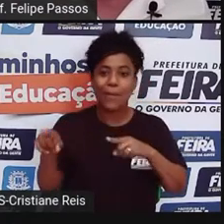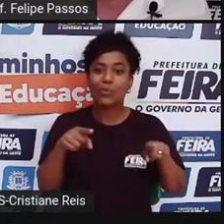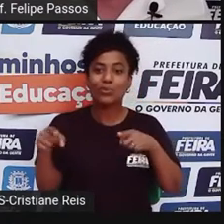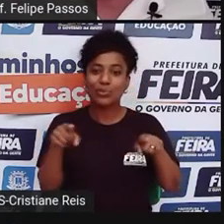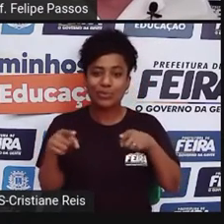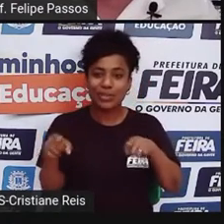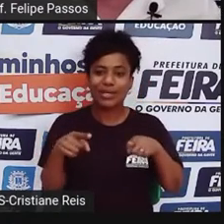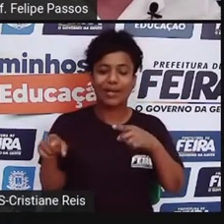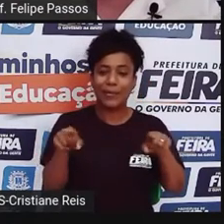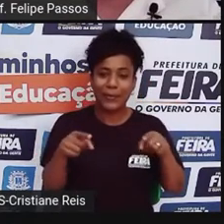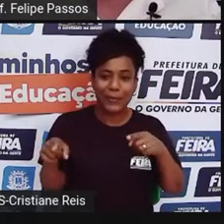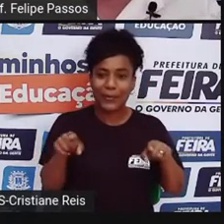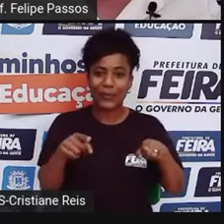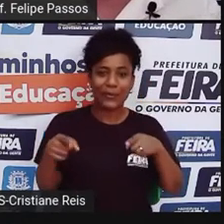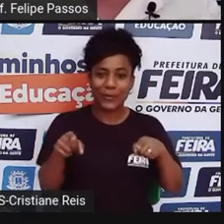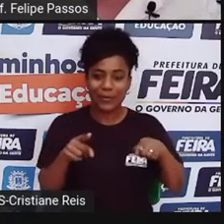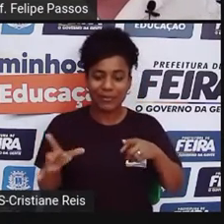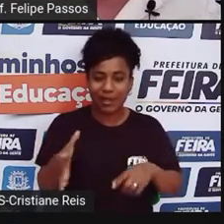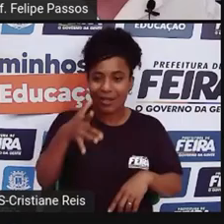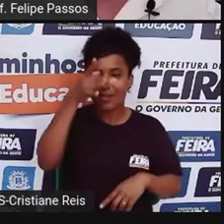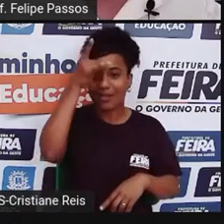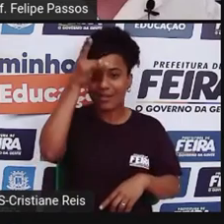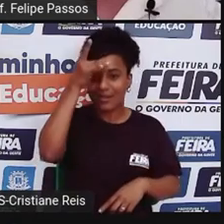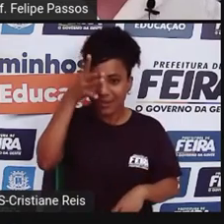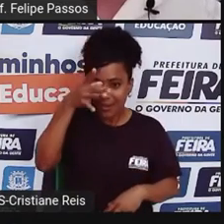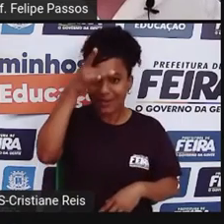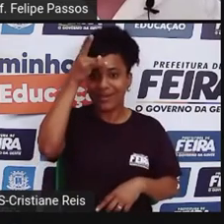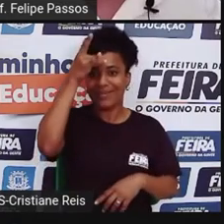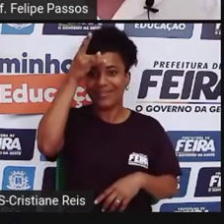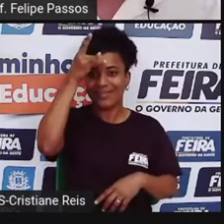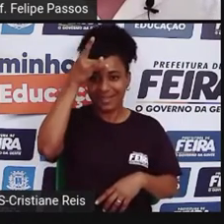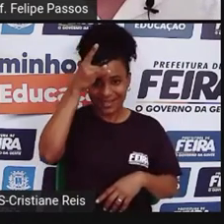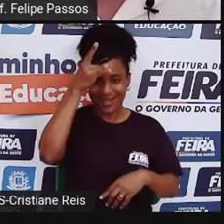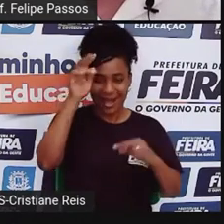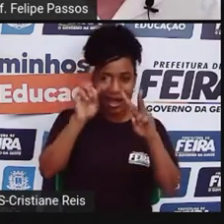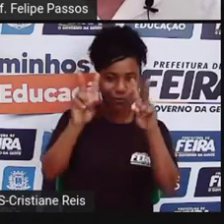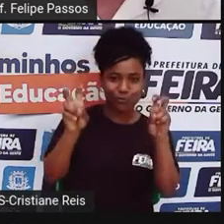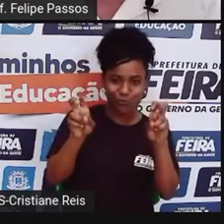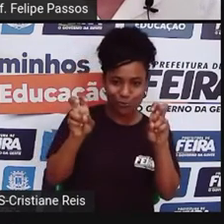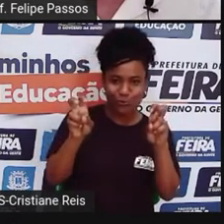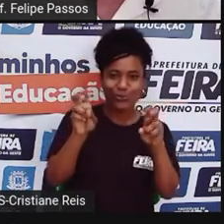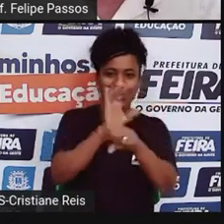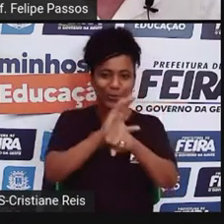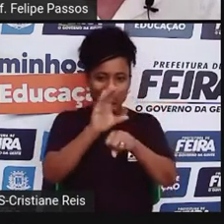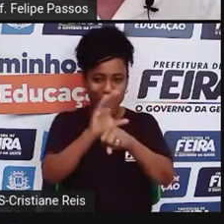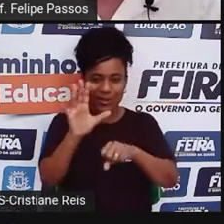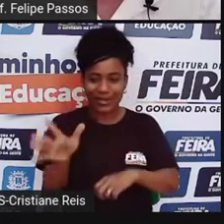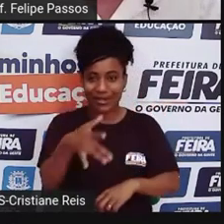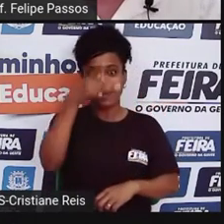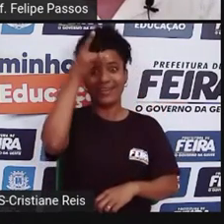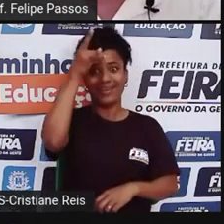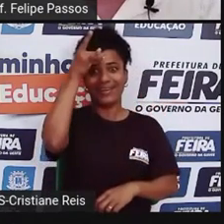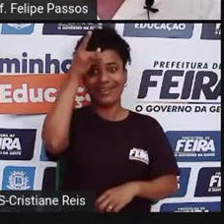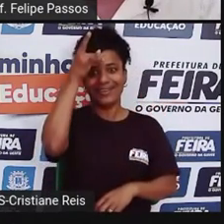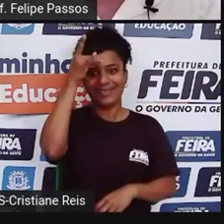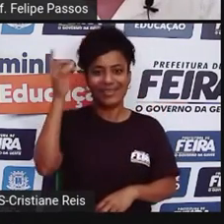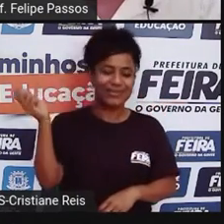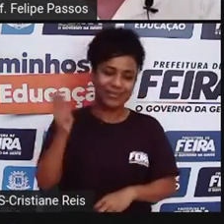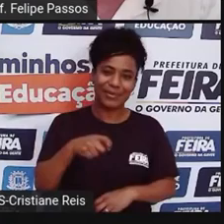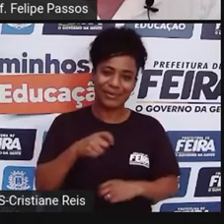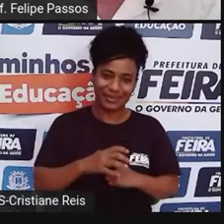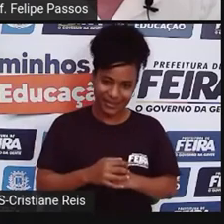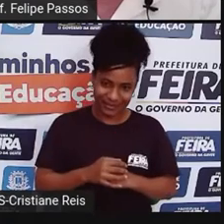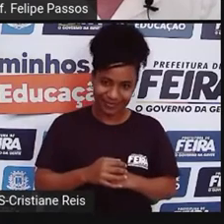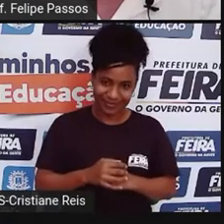o que acontece? Tem aquela melodia que já está memorizada na sua cabeça. Aí vem a pessoa, usa aquela melodia e põe